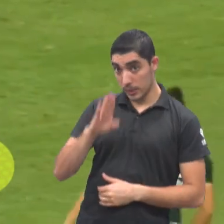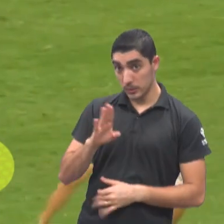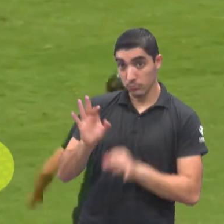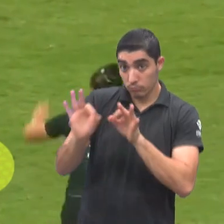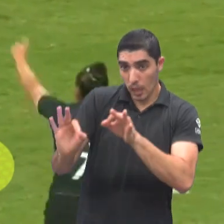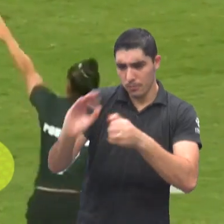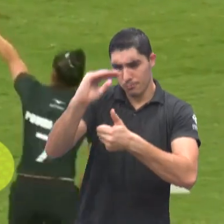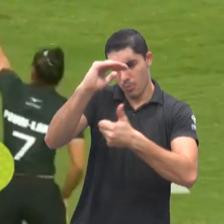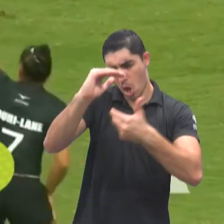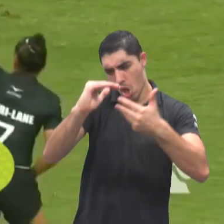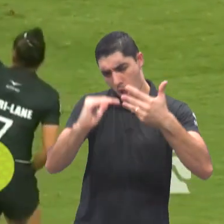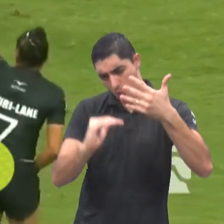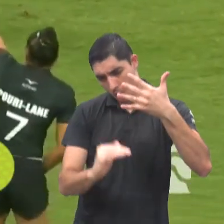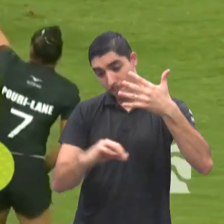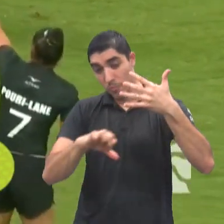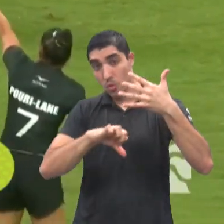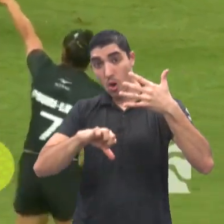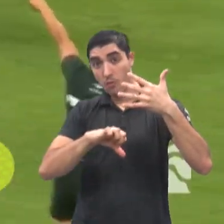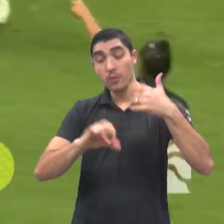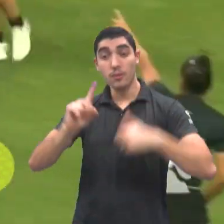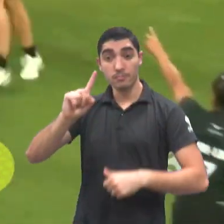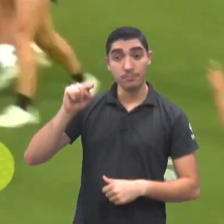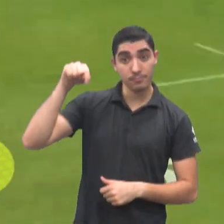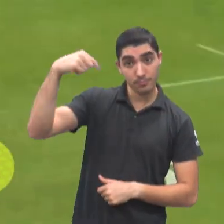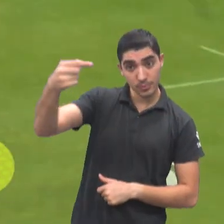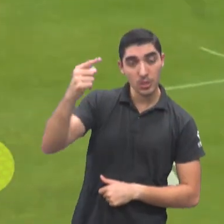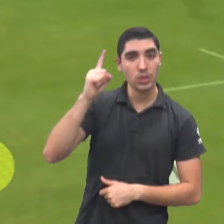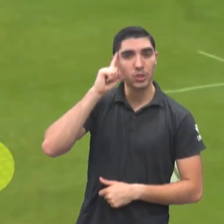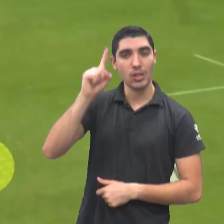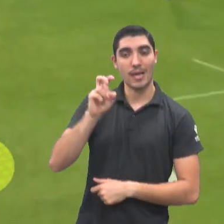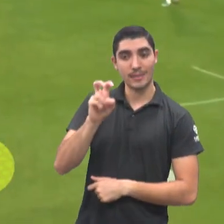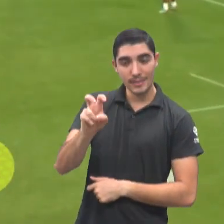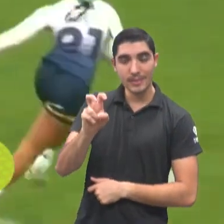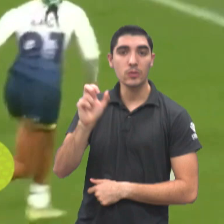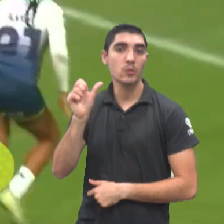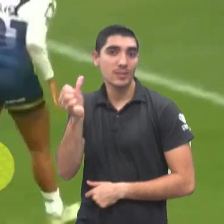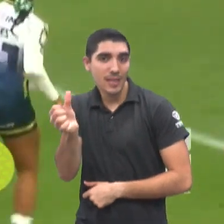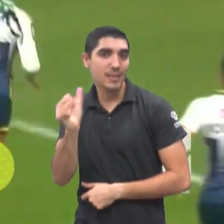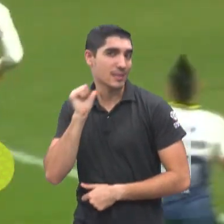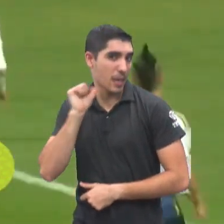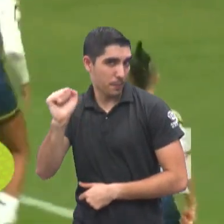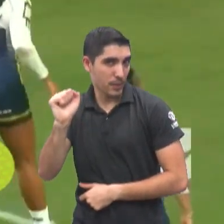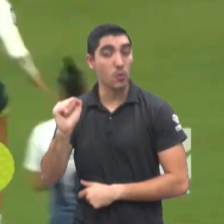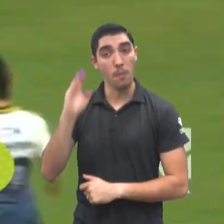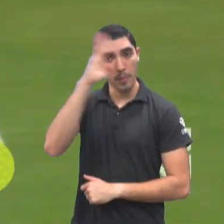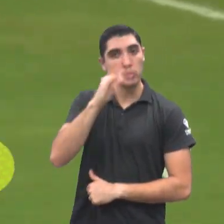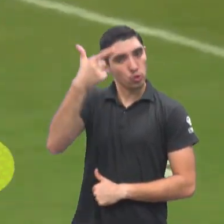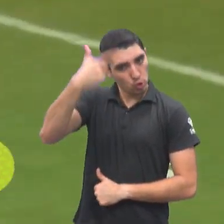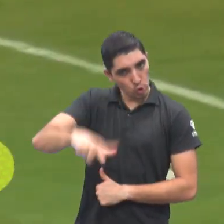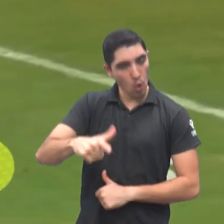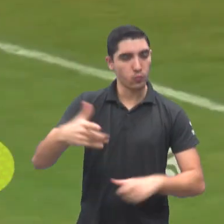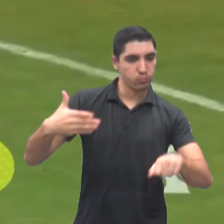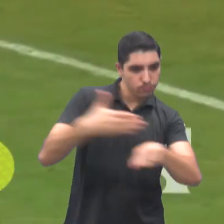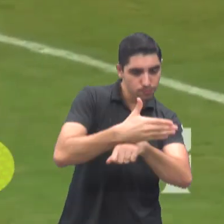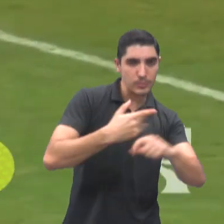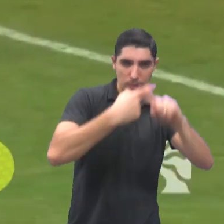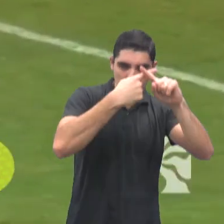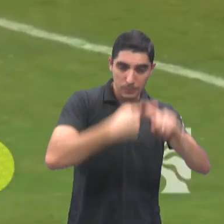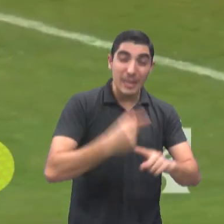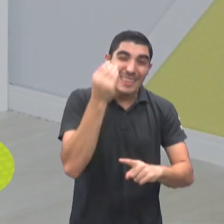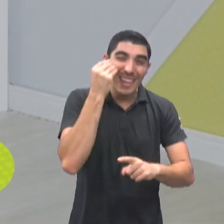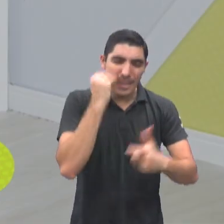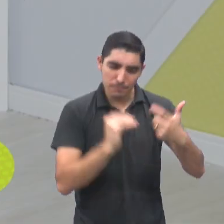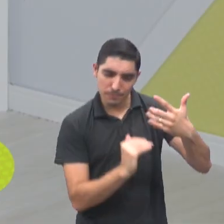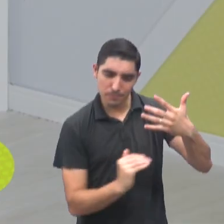terá a última etapa em Singapura nos dias 5 e 6 de abril para tentar entrar no top 8. Lembrando que após as 6